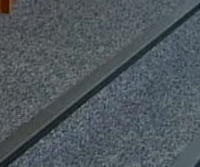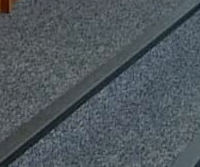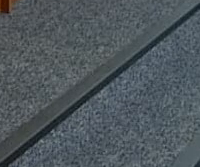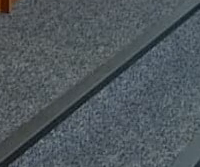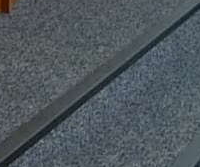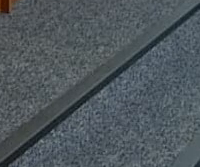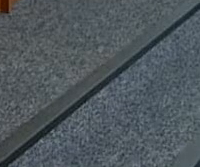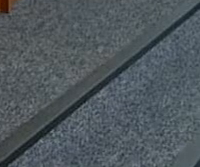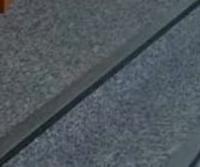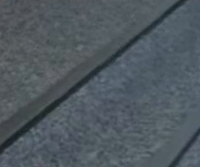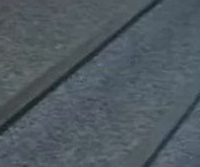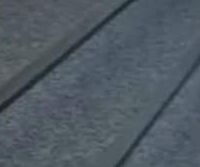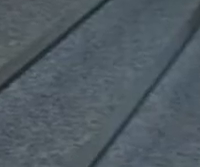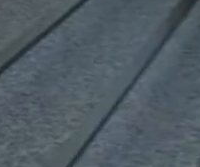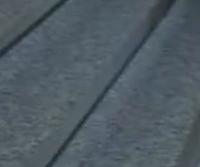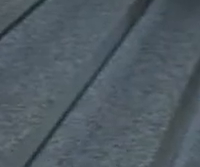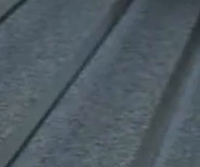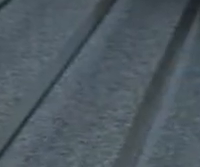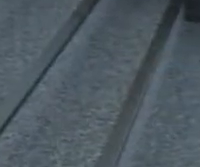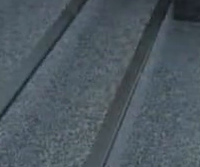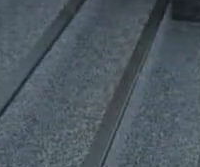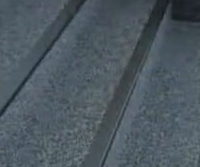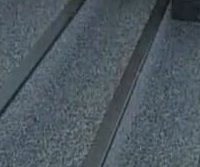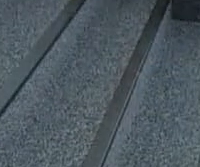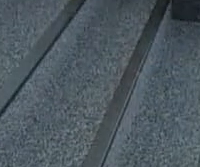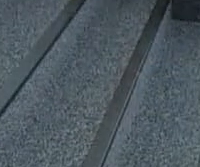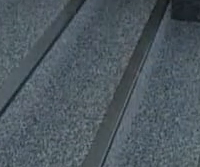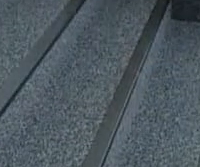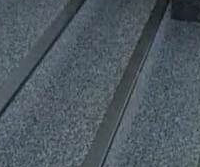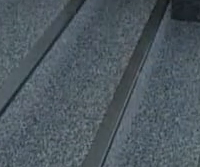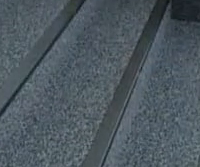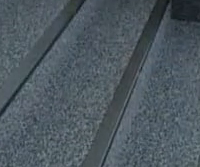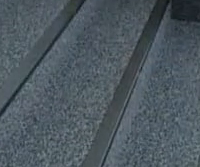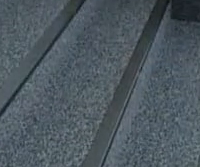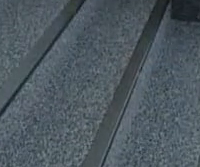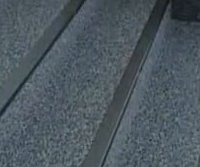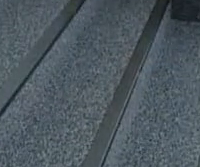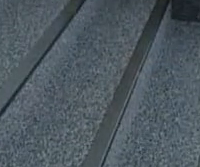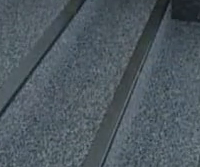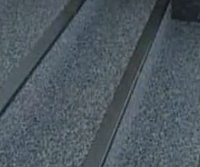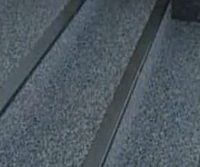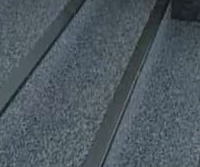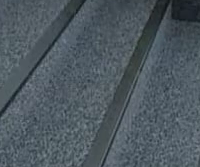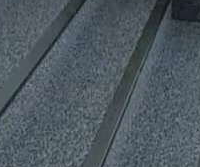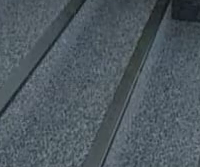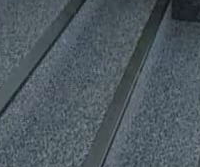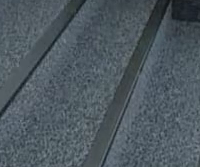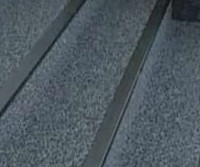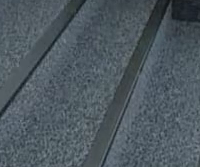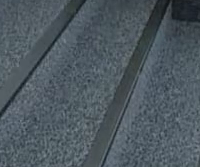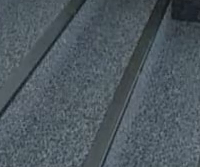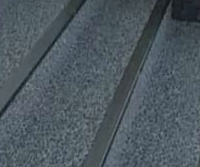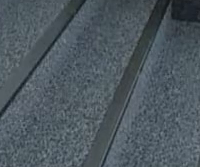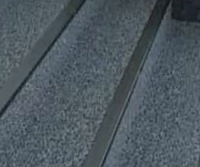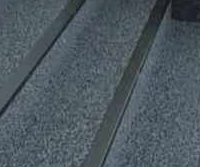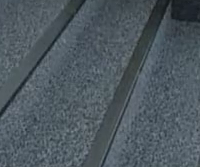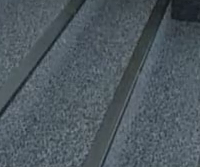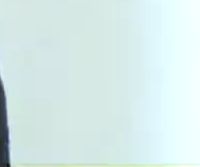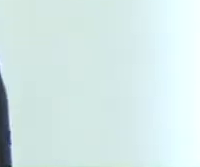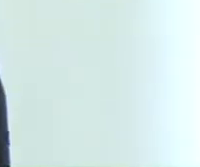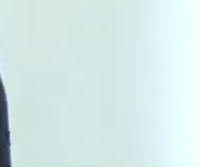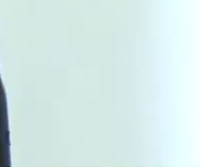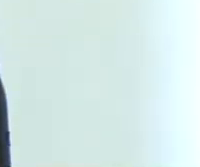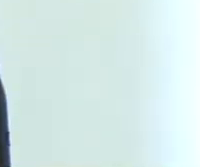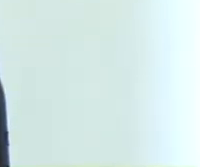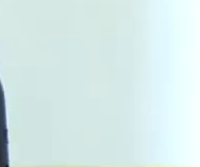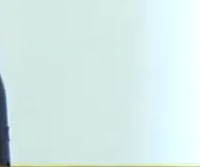Não todas, vereadora. As minhas emendas, as primeiras apresentadas, eu apresentei de início